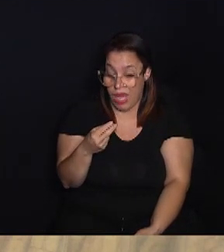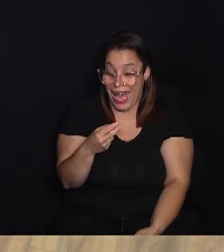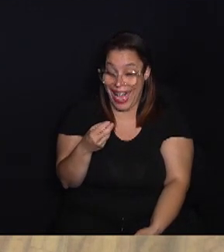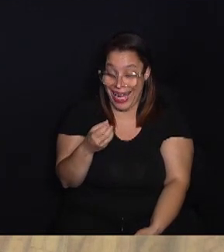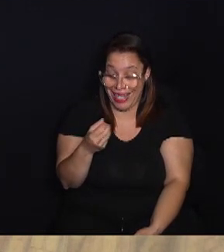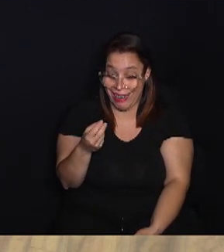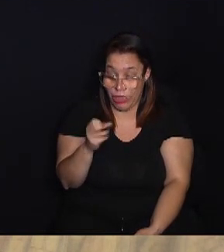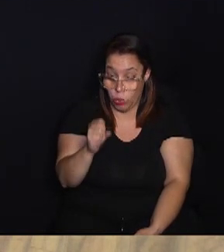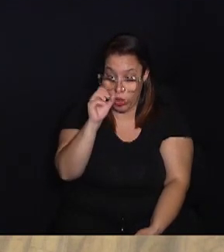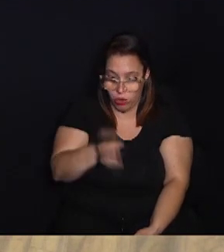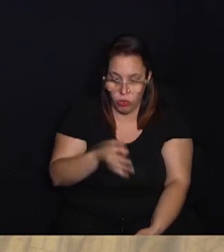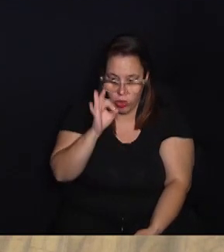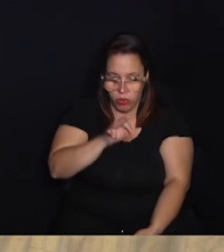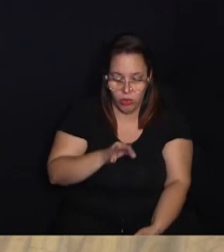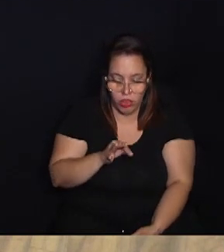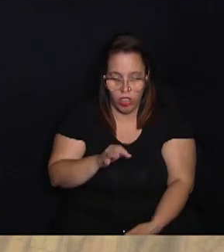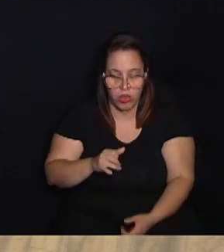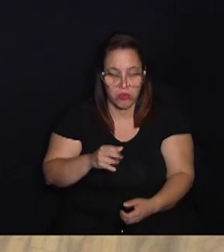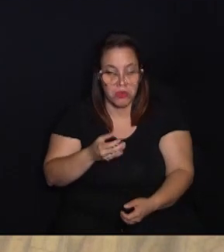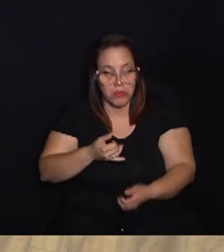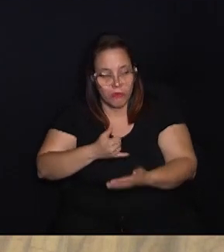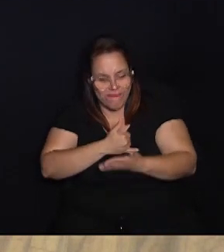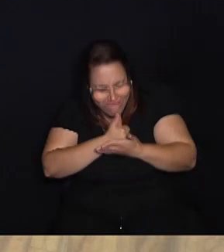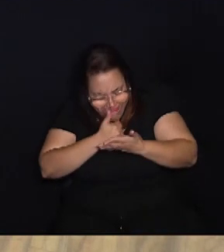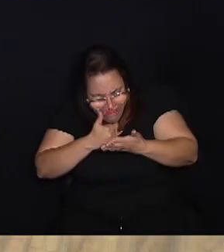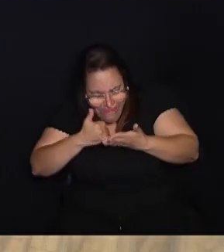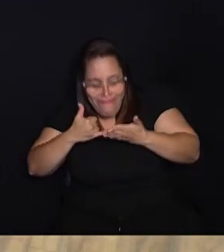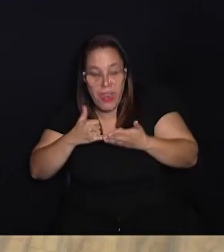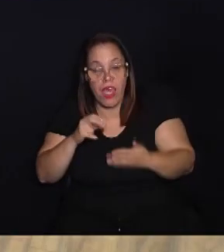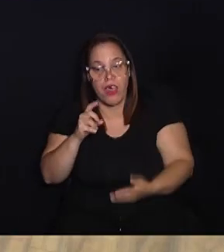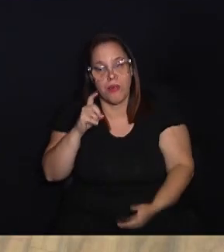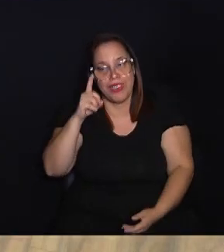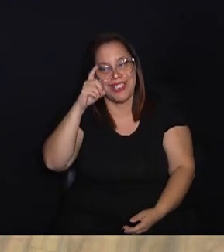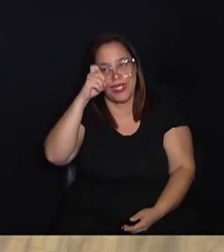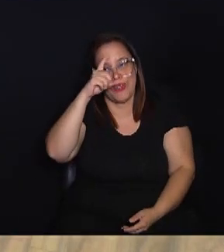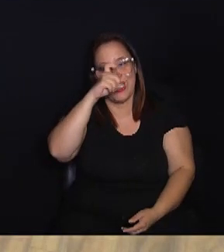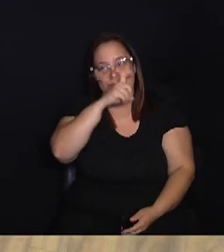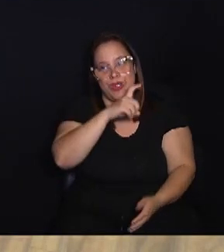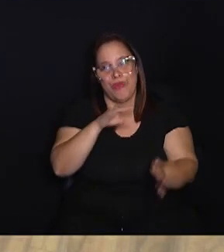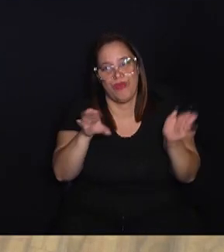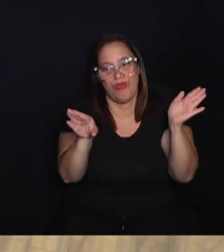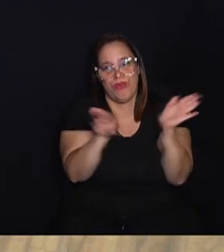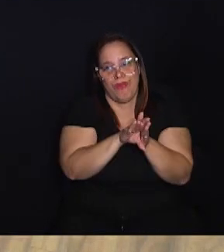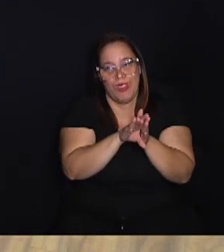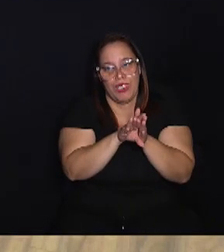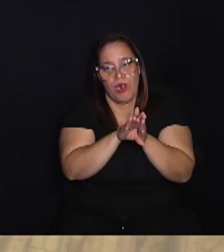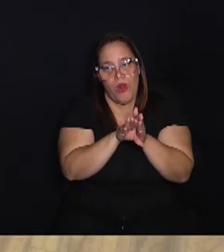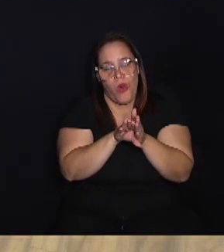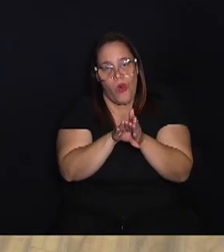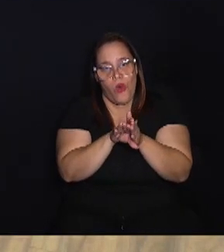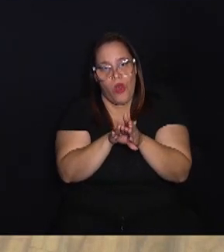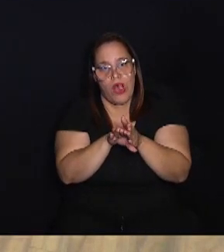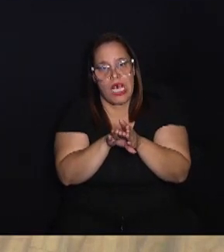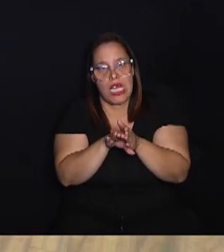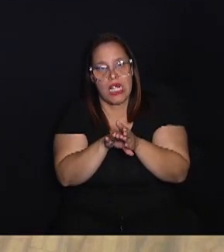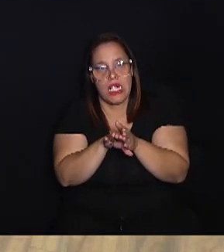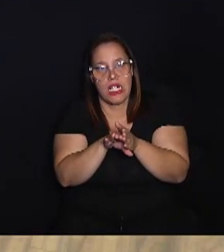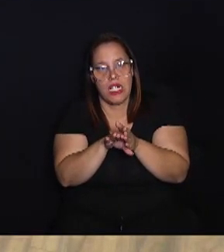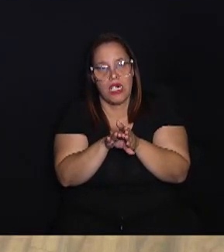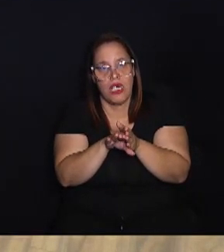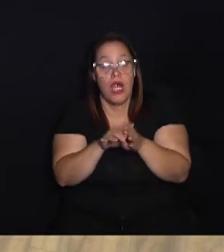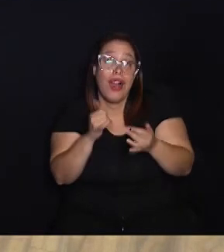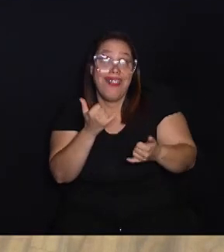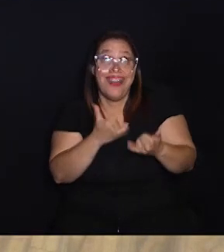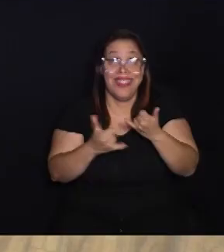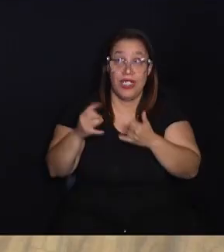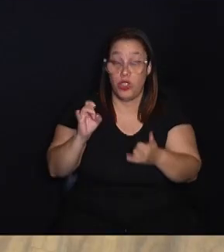20,8%. E é uma droga legalizada. É mais difícil de chegar a esta informação, de passar para aquela coisa que às vezes é